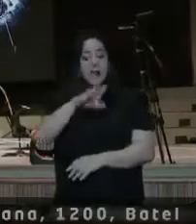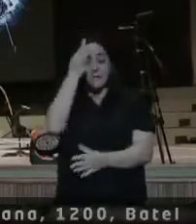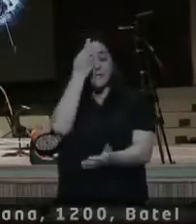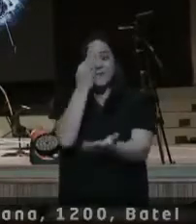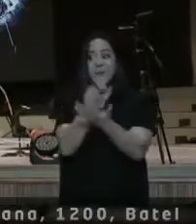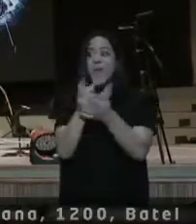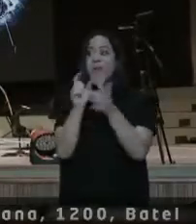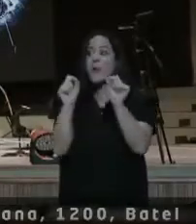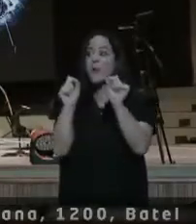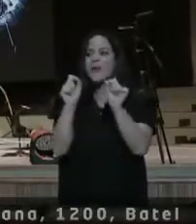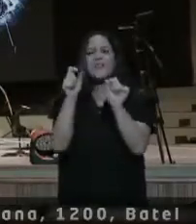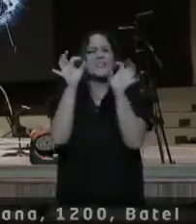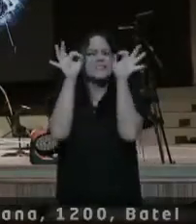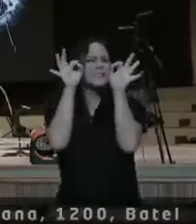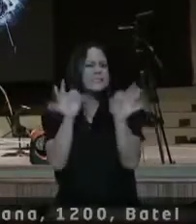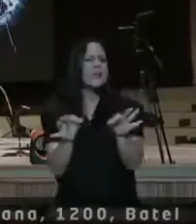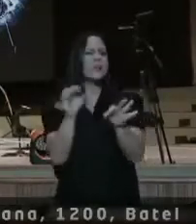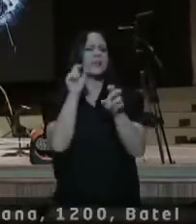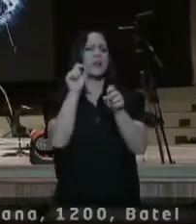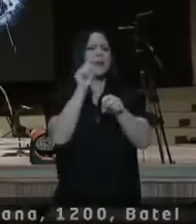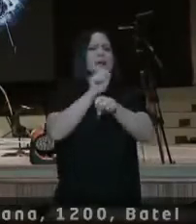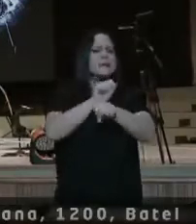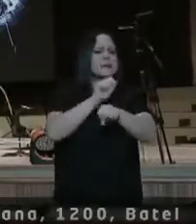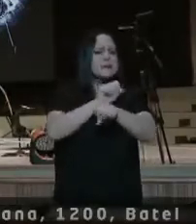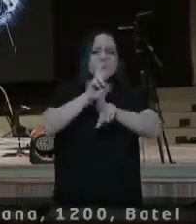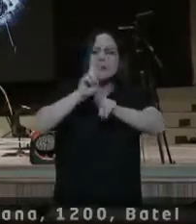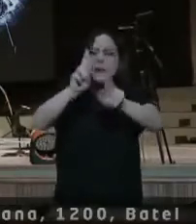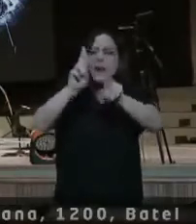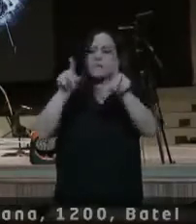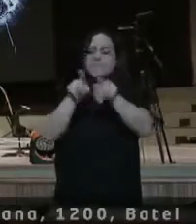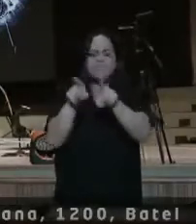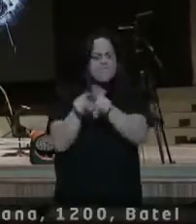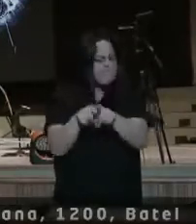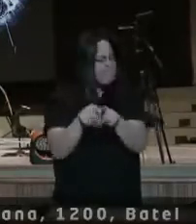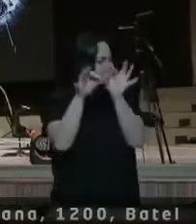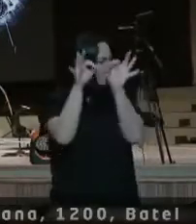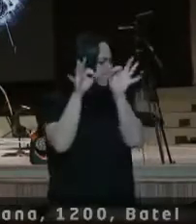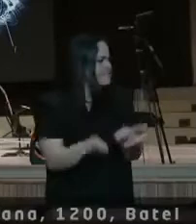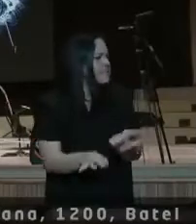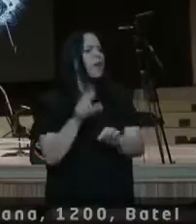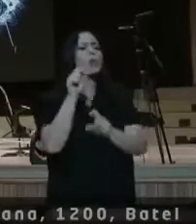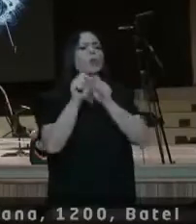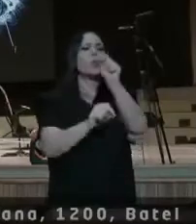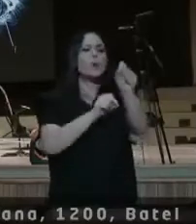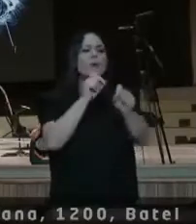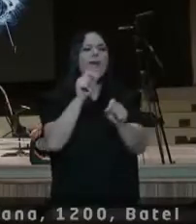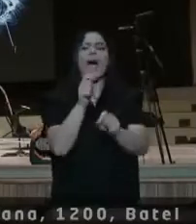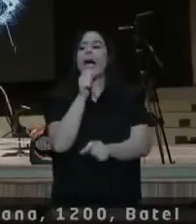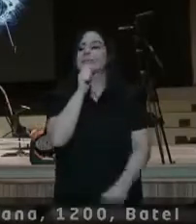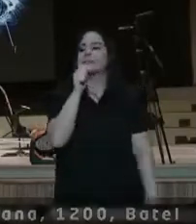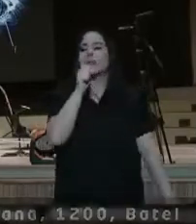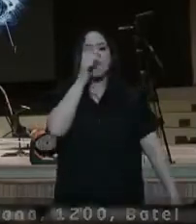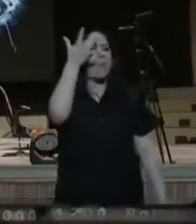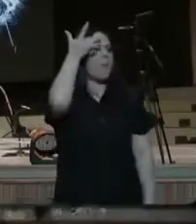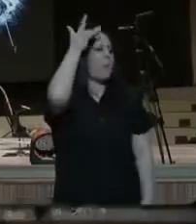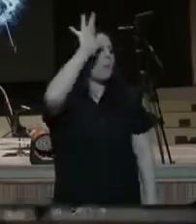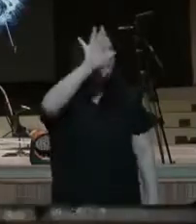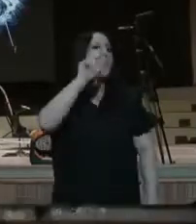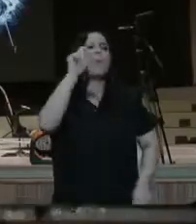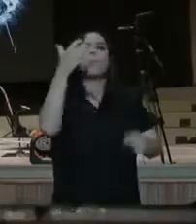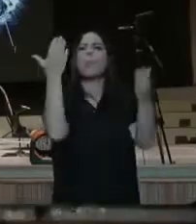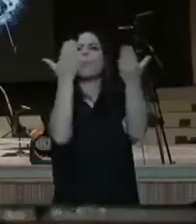daquilo que esperamos ea convicção daquilo que ainda nem vimos